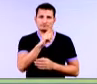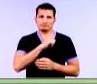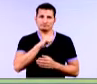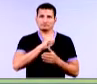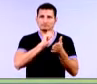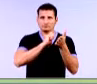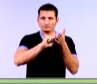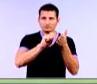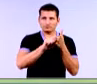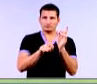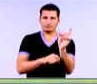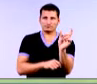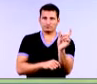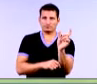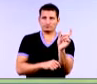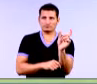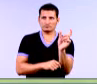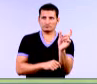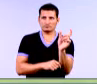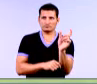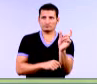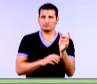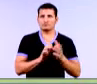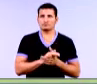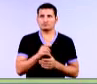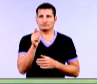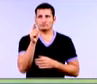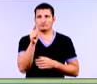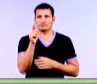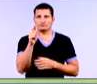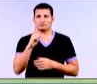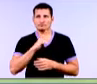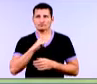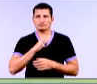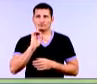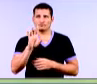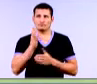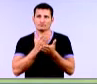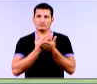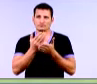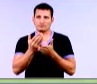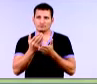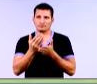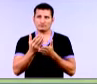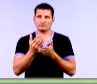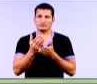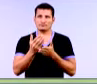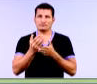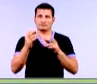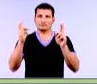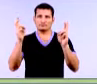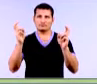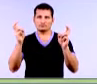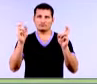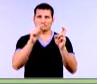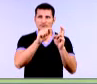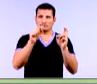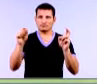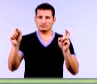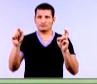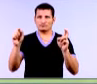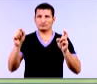escrevam e aqui eu tenho somente o que apareceu no início, até o fim, dentro